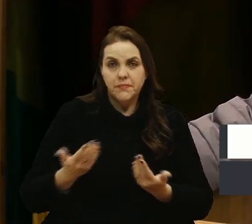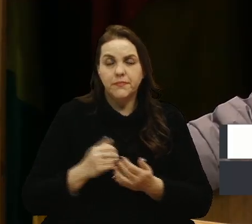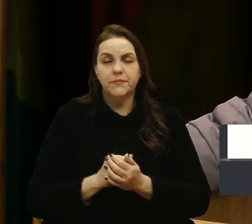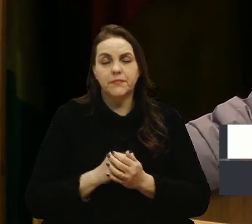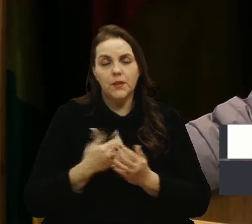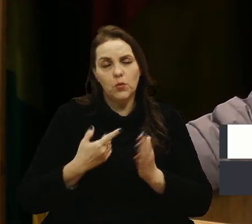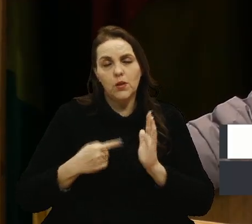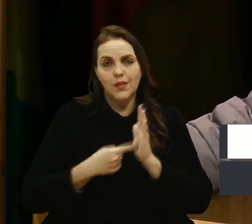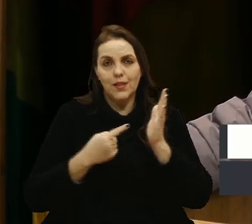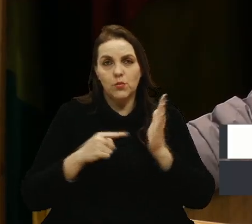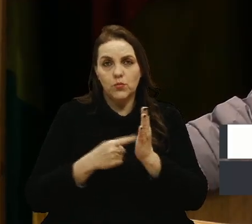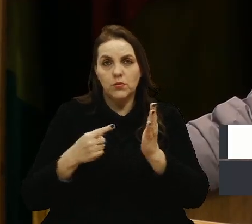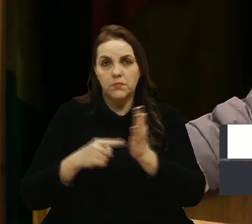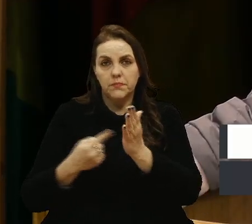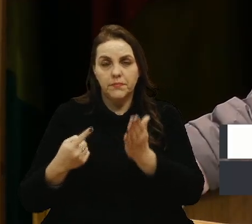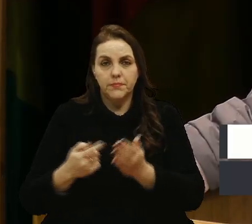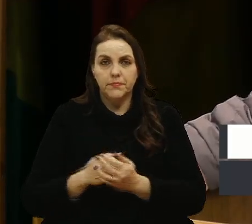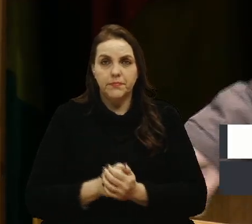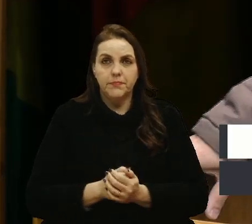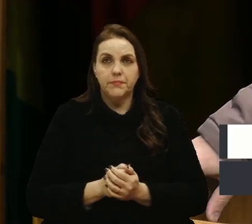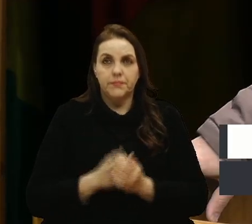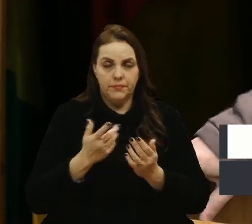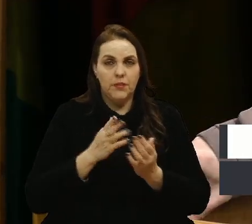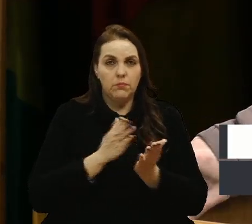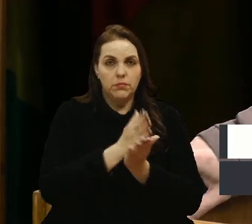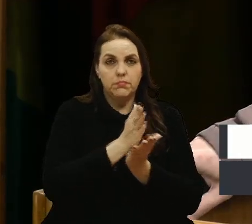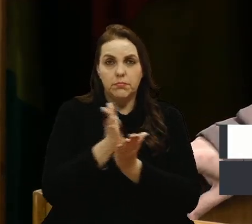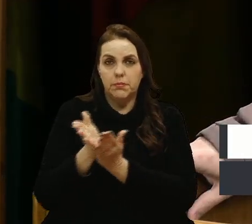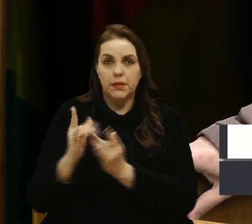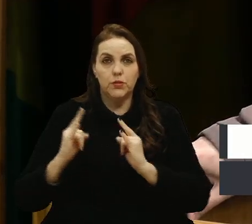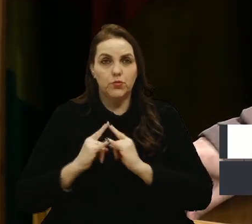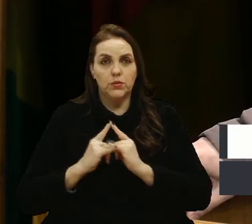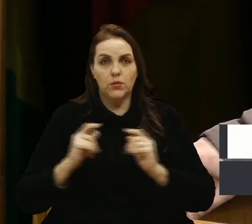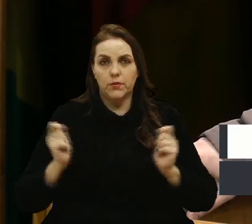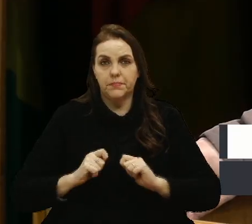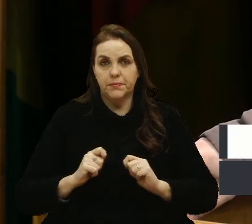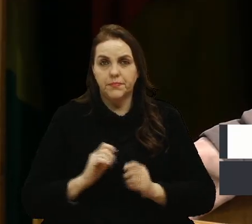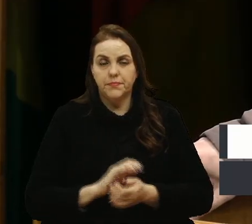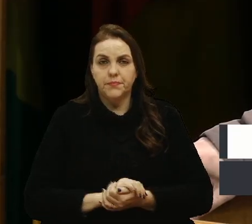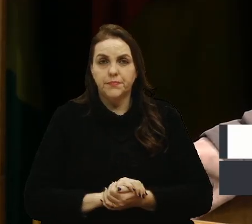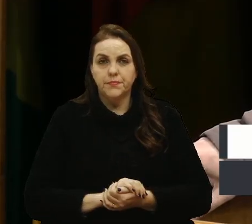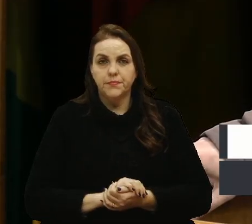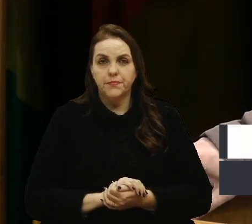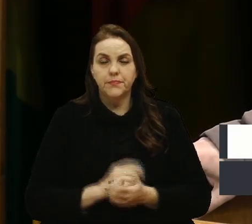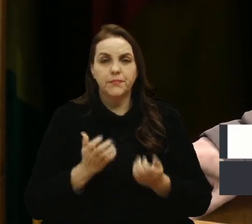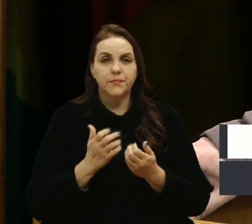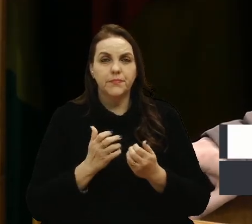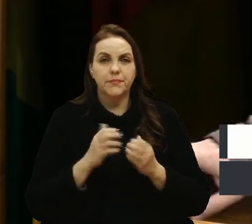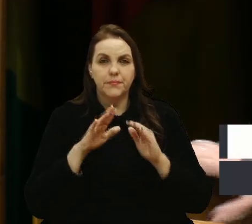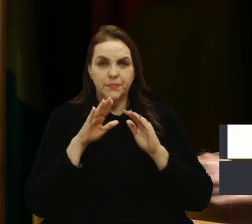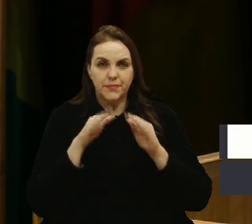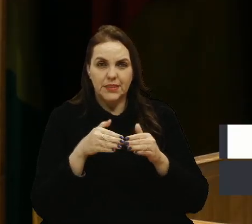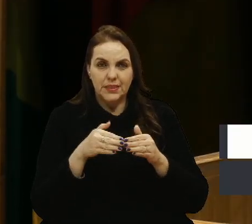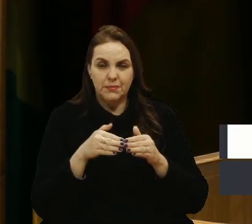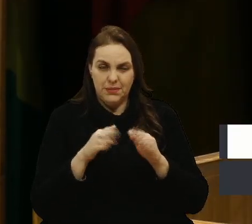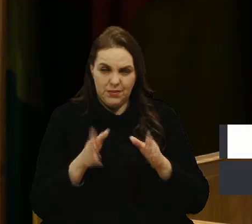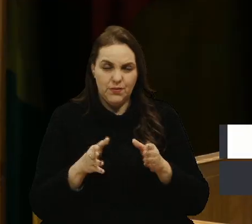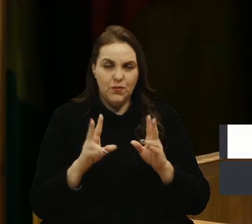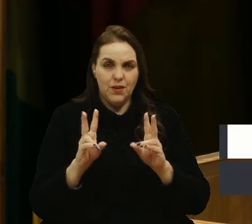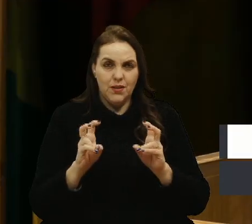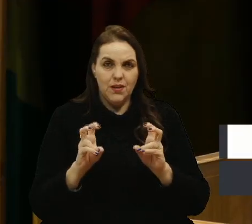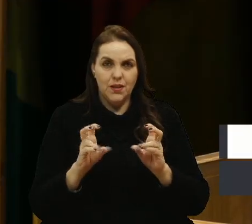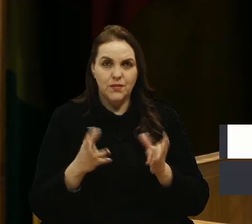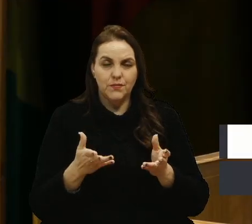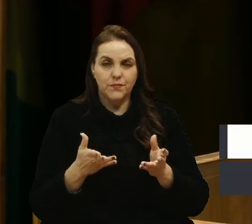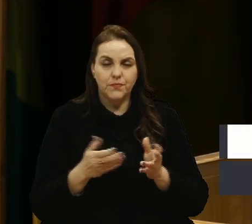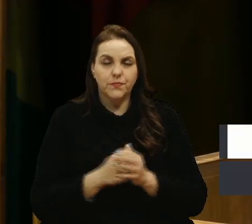as denúncias aos órgãos competentes. E queria tratar especificamente desse caso,